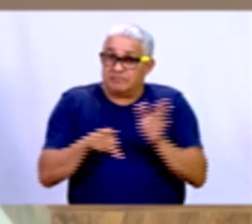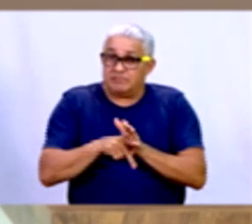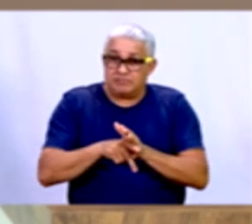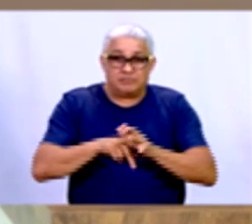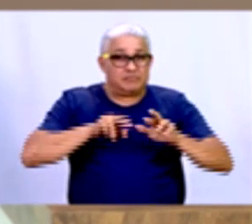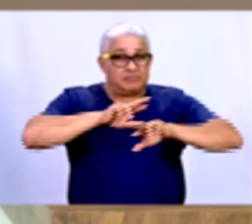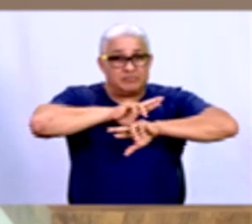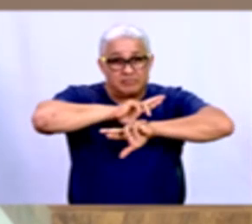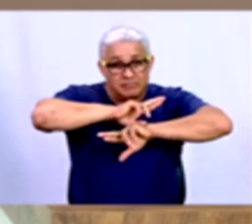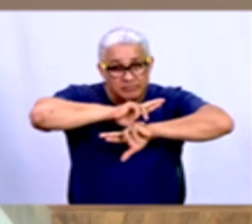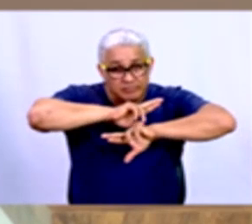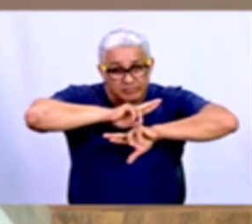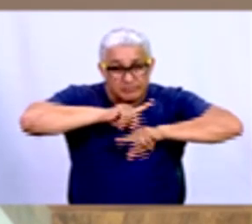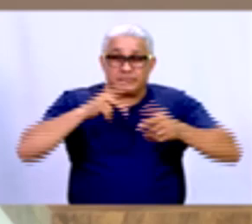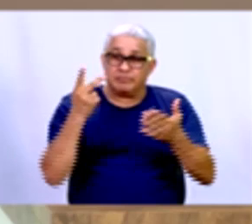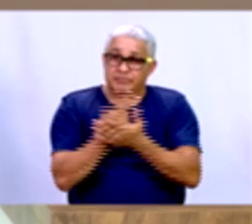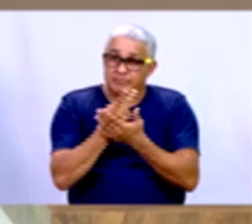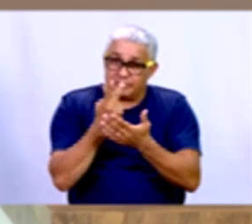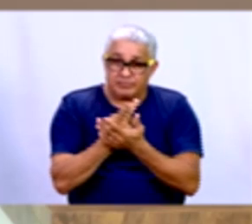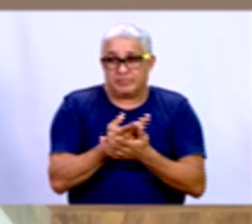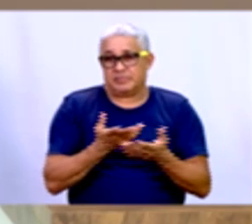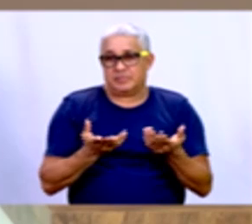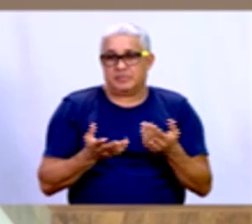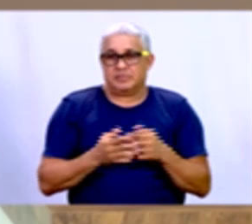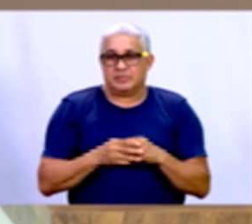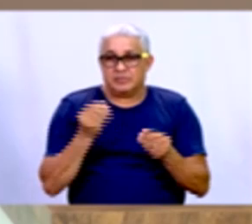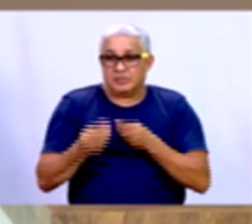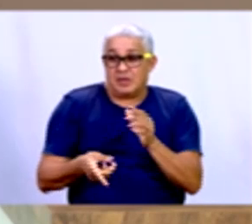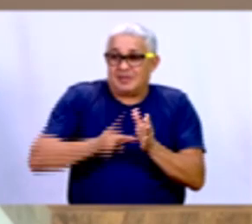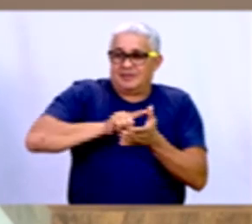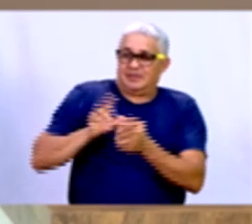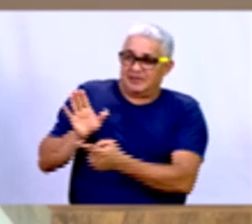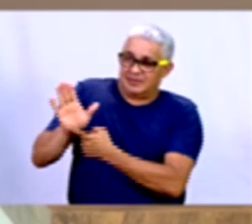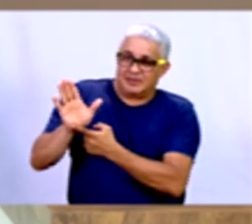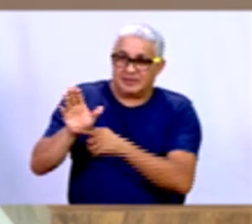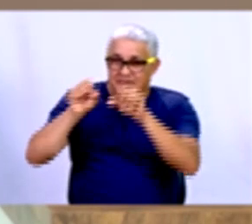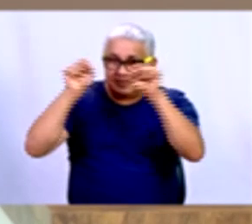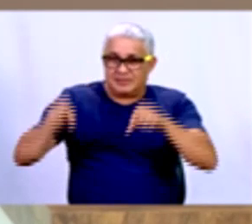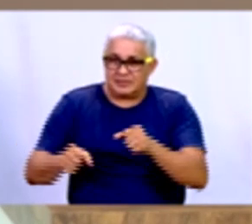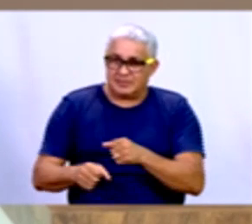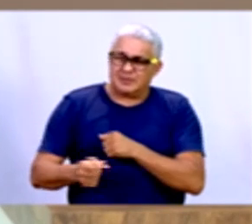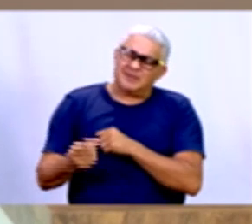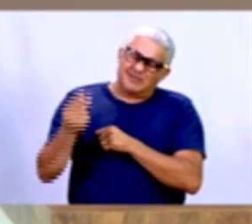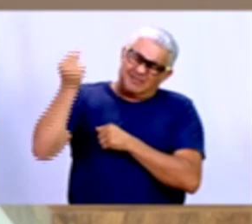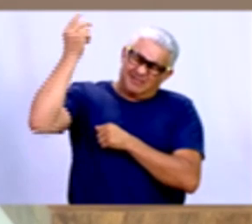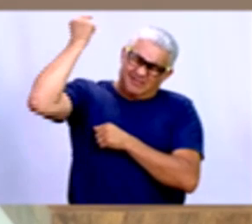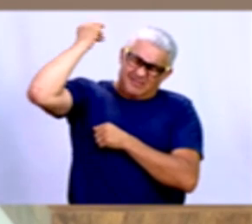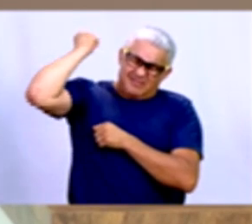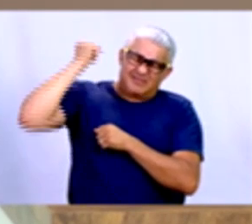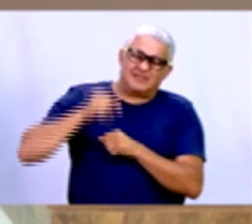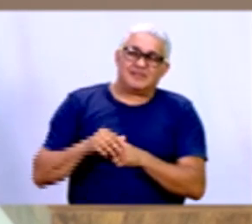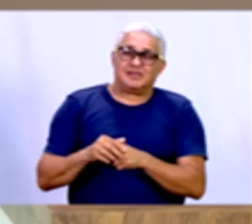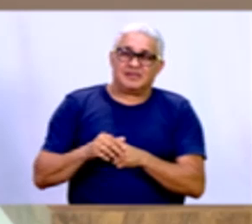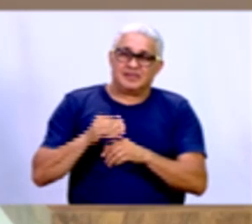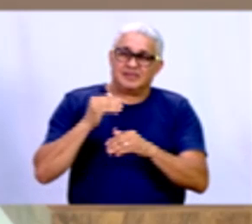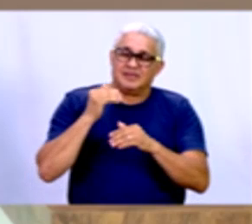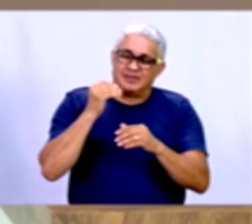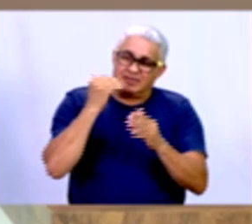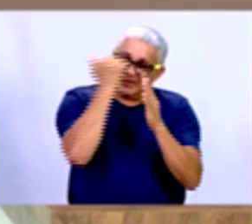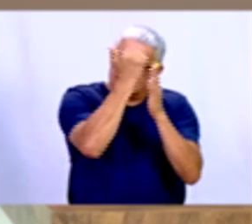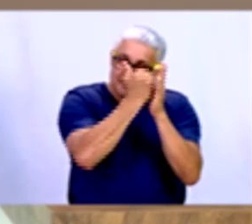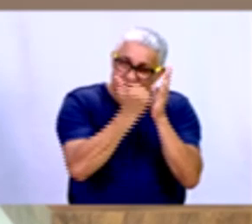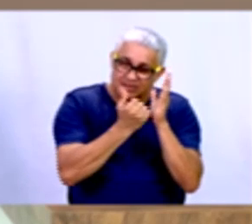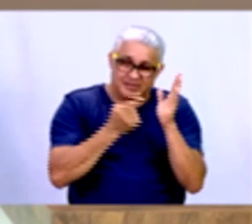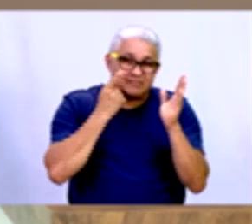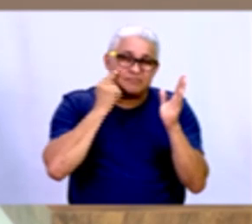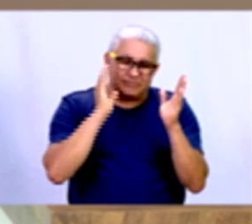prototipação o usuário, que mostra uma prévia de como vai ser o sistema, era aquela antiga forma de modelo clássico de desenvolvimento. Vocês devem ter visto,